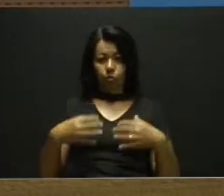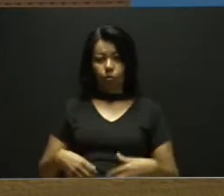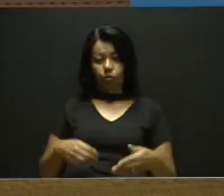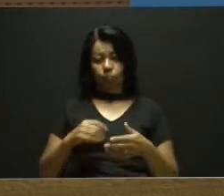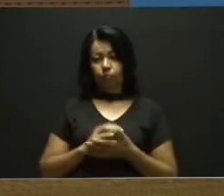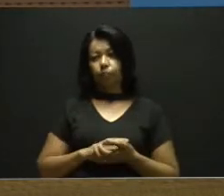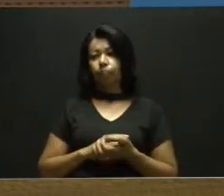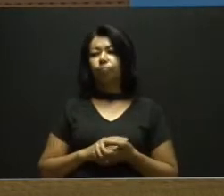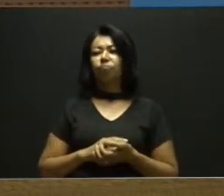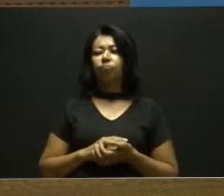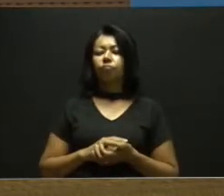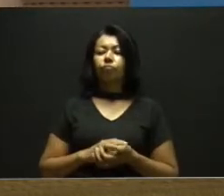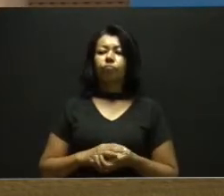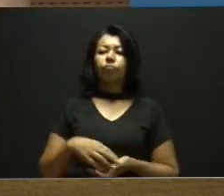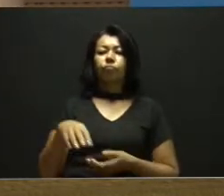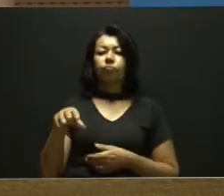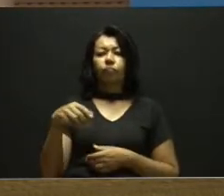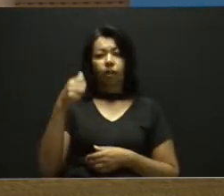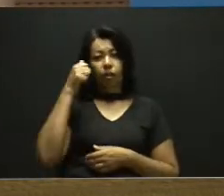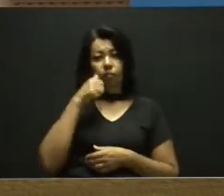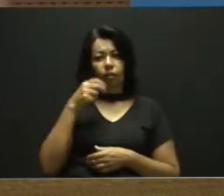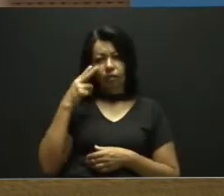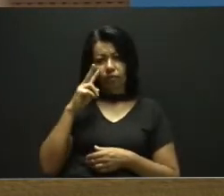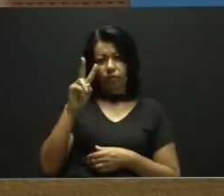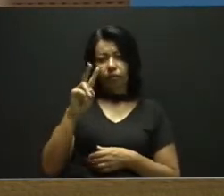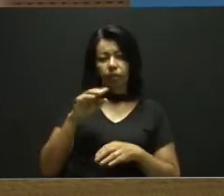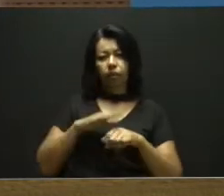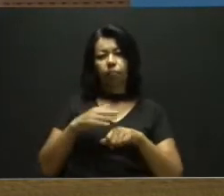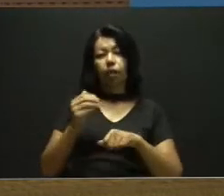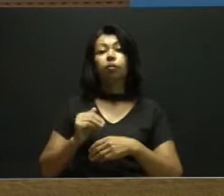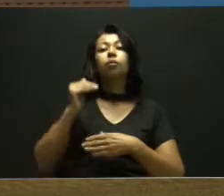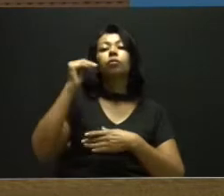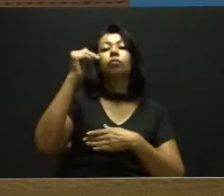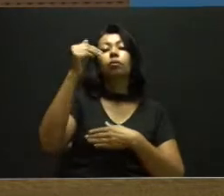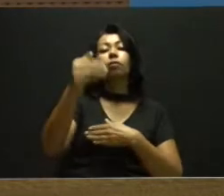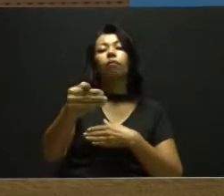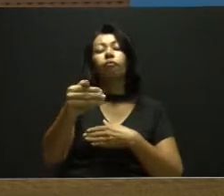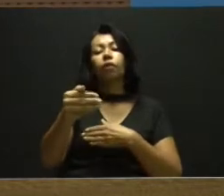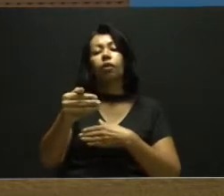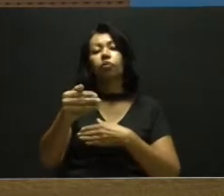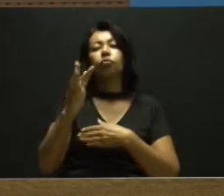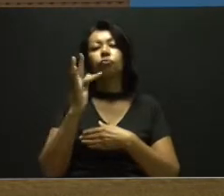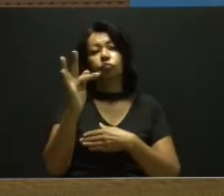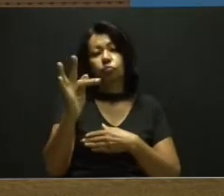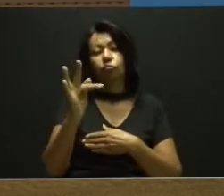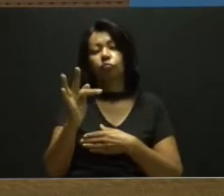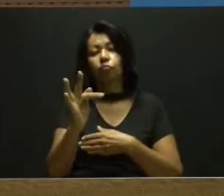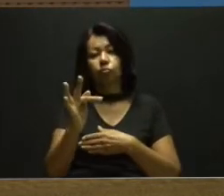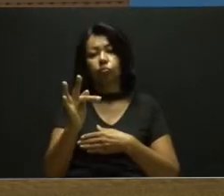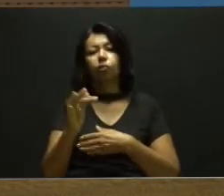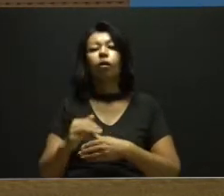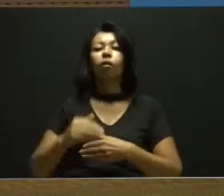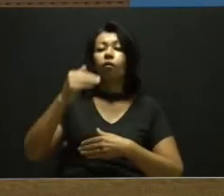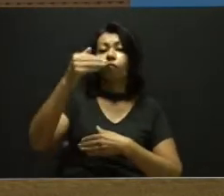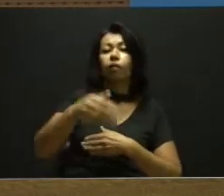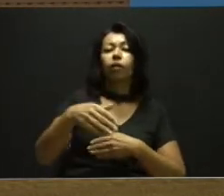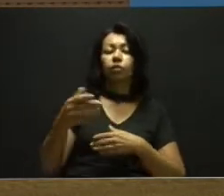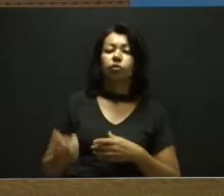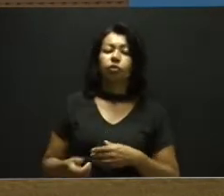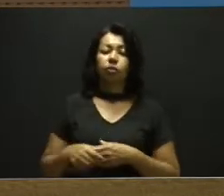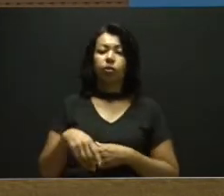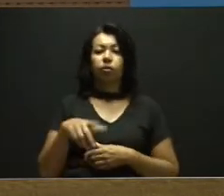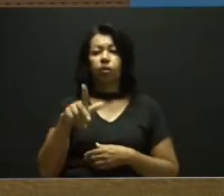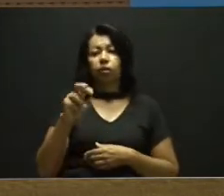aquela silva enxergava muito mais além da linha de frente linha de frente da banda